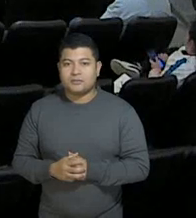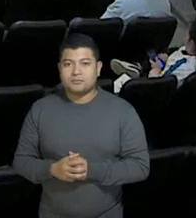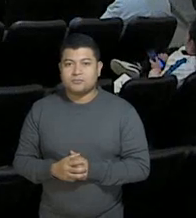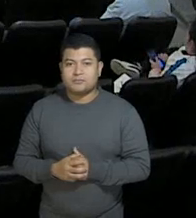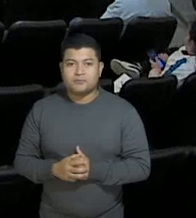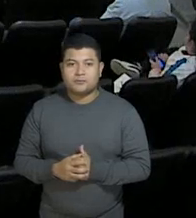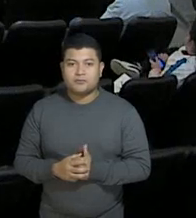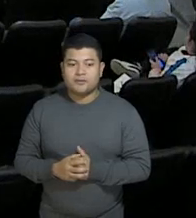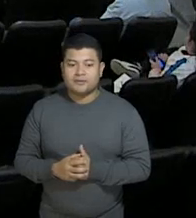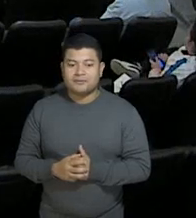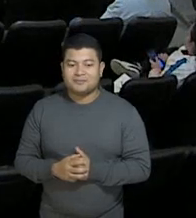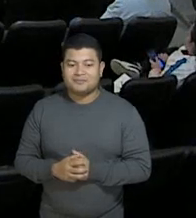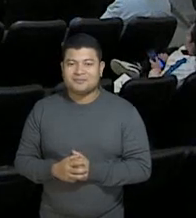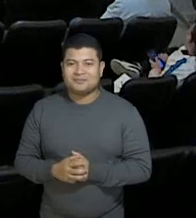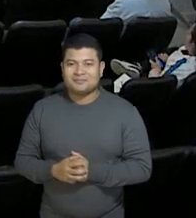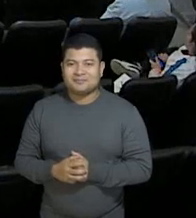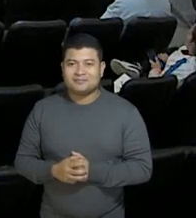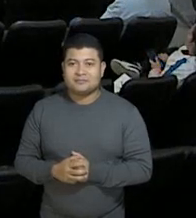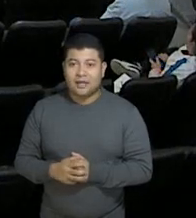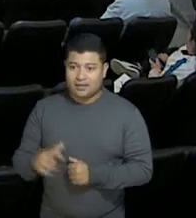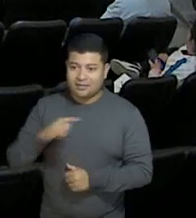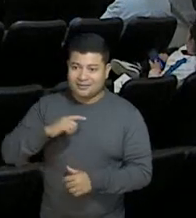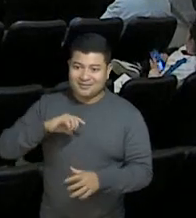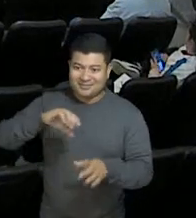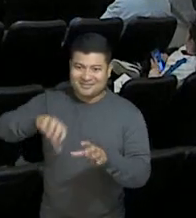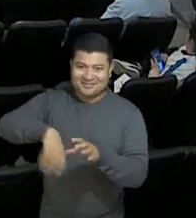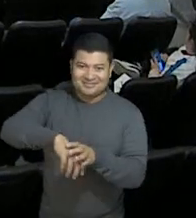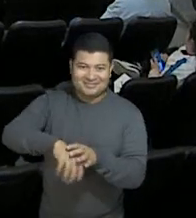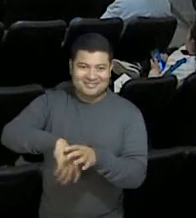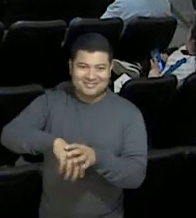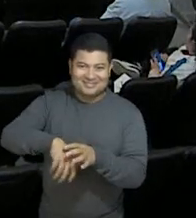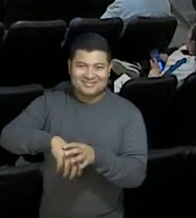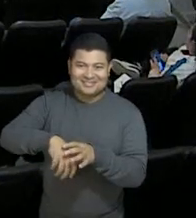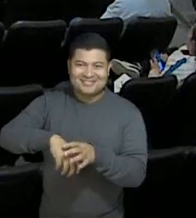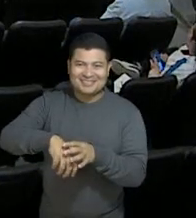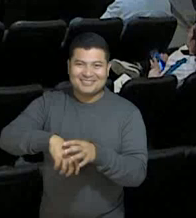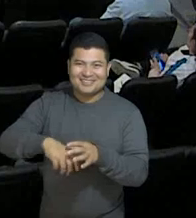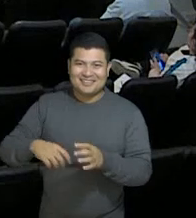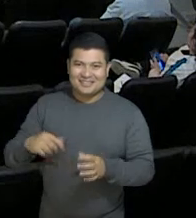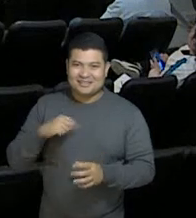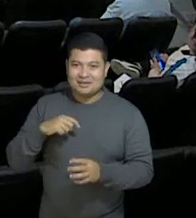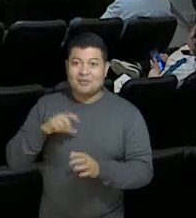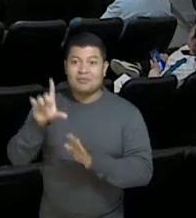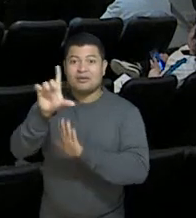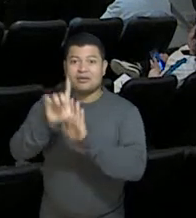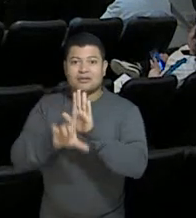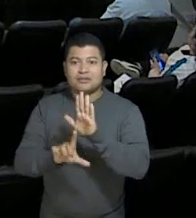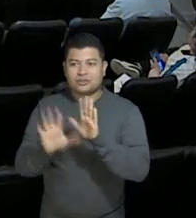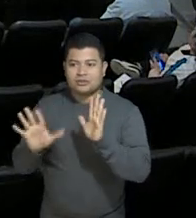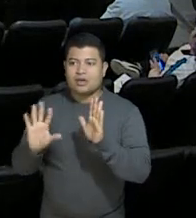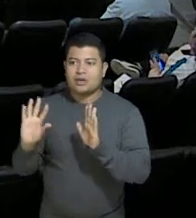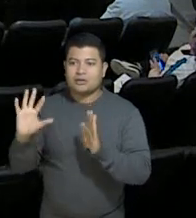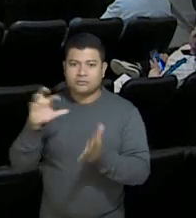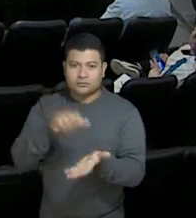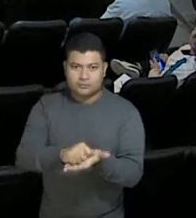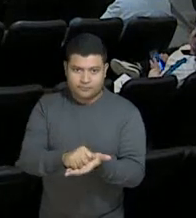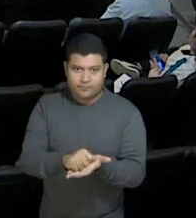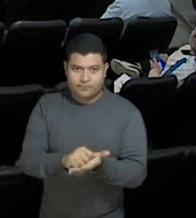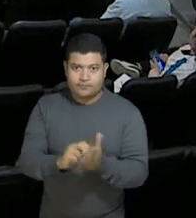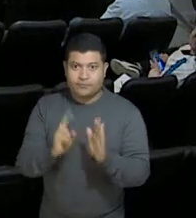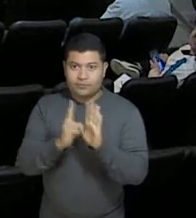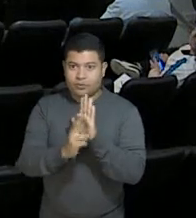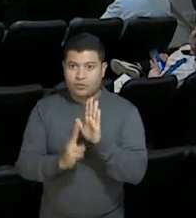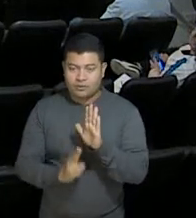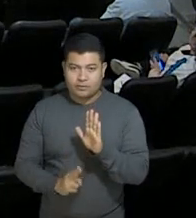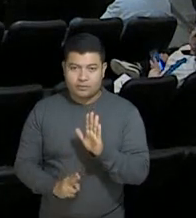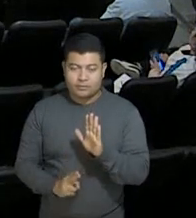Como é o sorteio, né? E é isso que nós ia fazer. Então, eu e a Janice temos uma lista dos inscritos, né, Janice? Eu acho que o justo